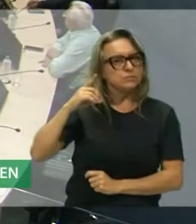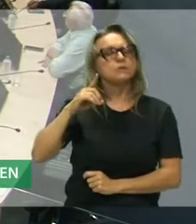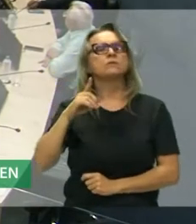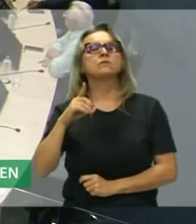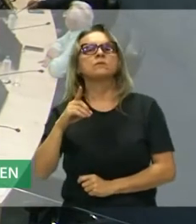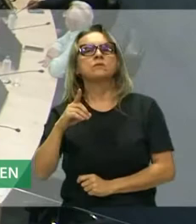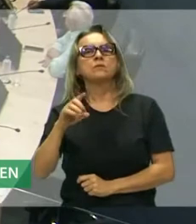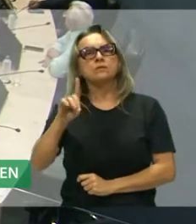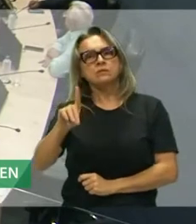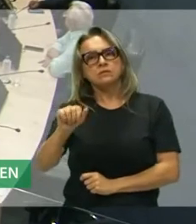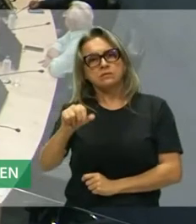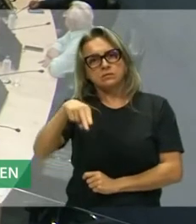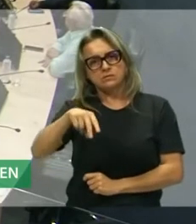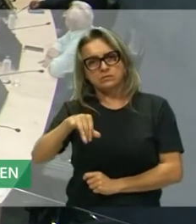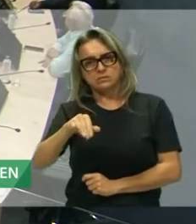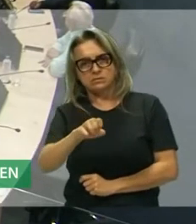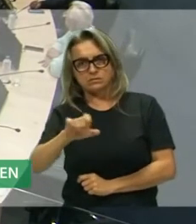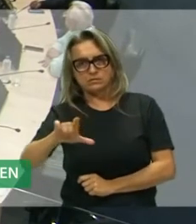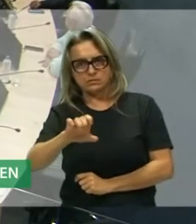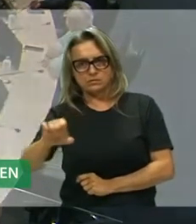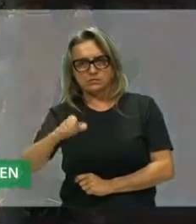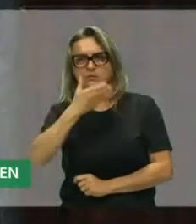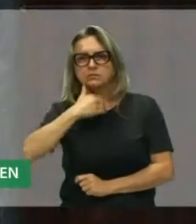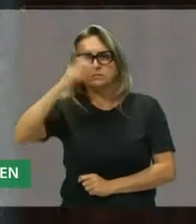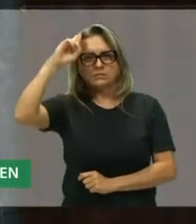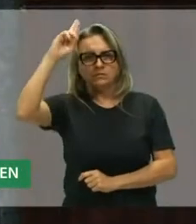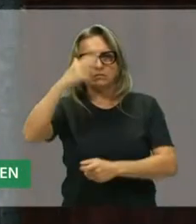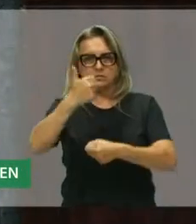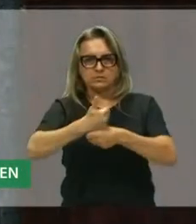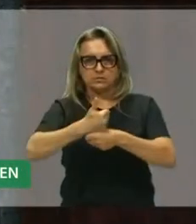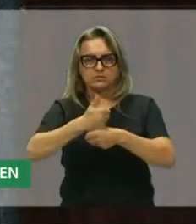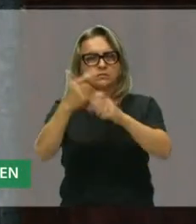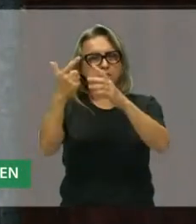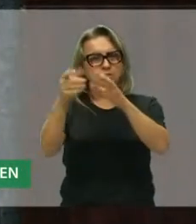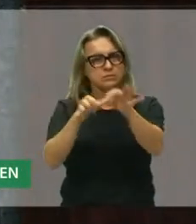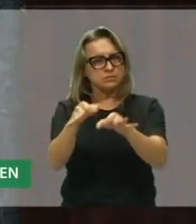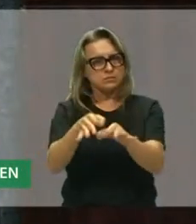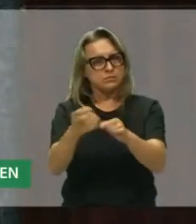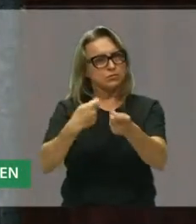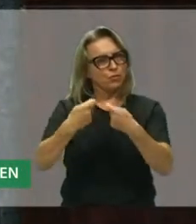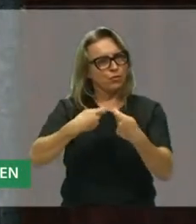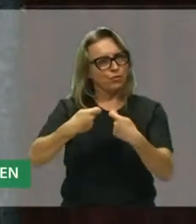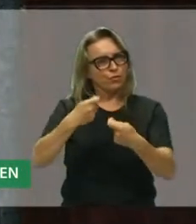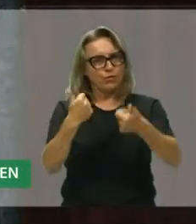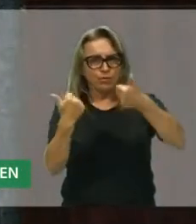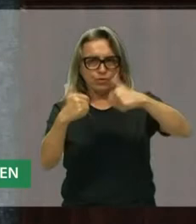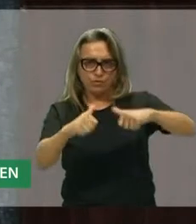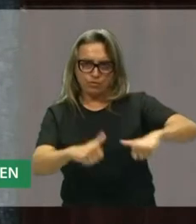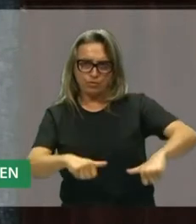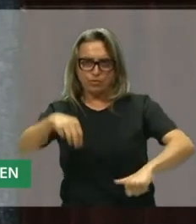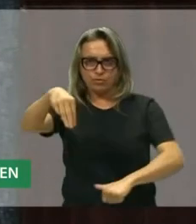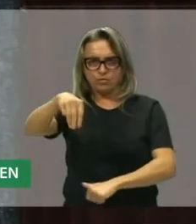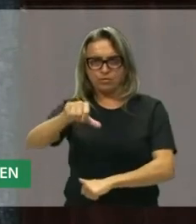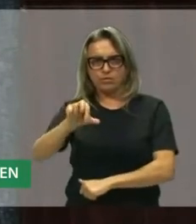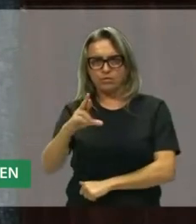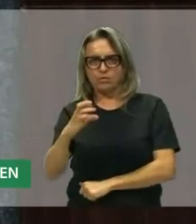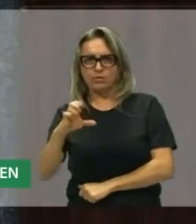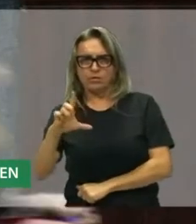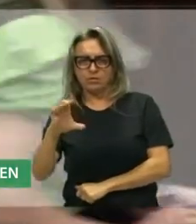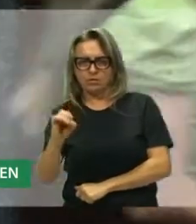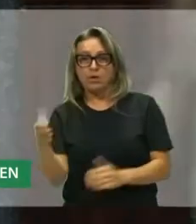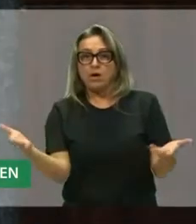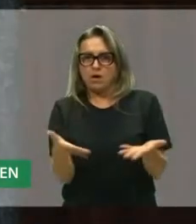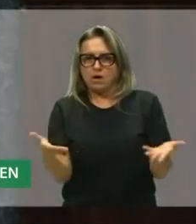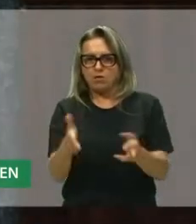Maffesoli. Senhor diretor de regulação, controle e avaliação, Marcelo Irineu Miles, neste